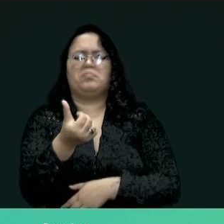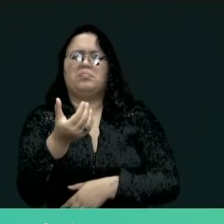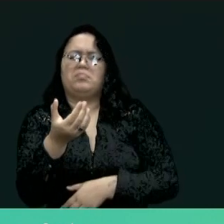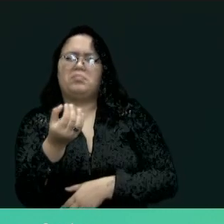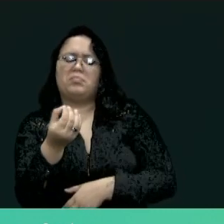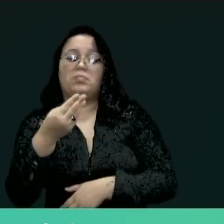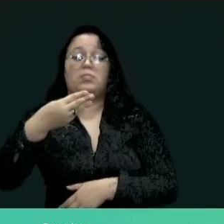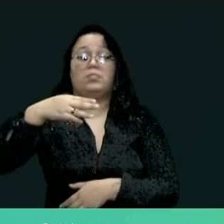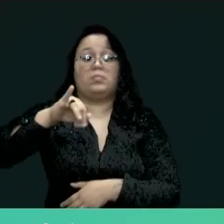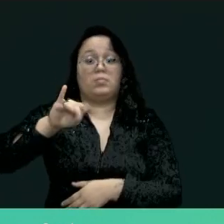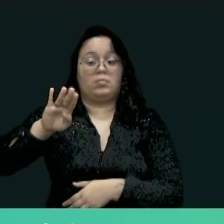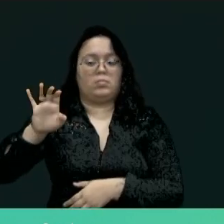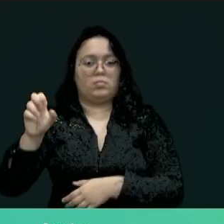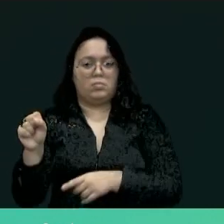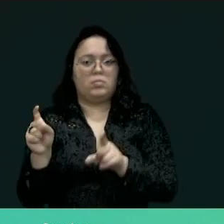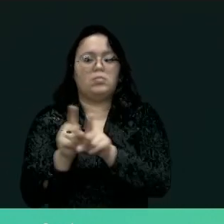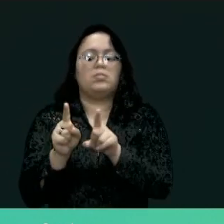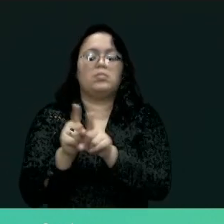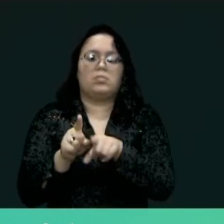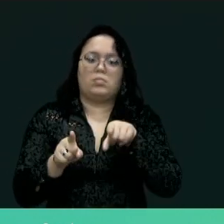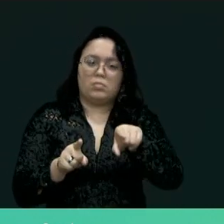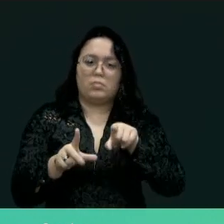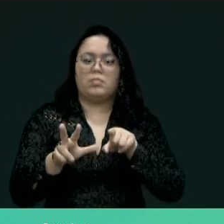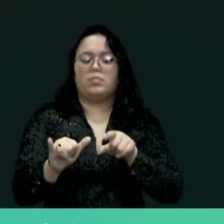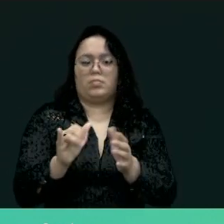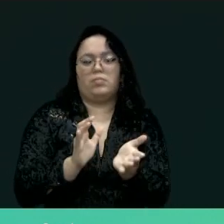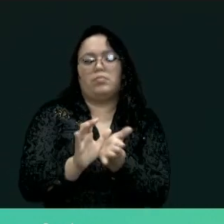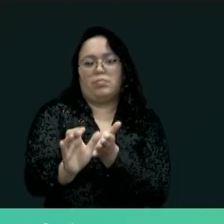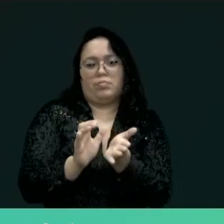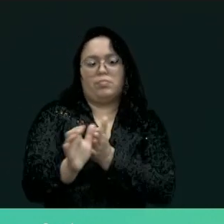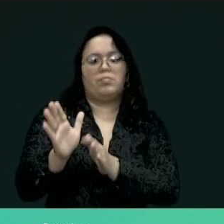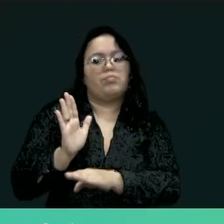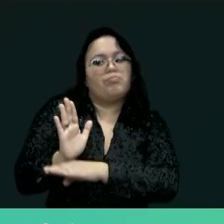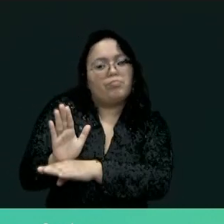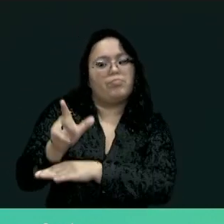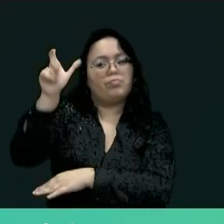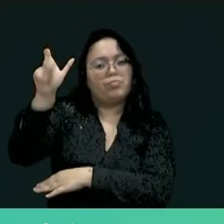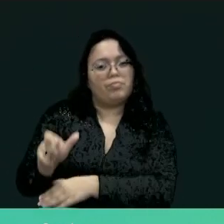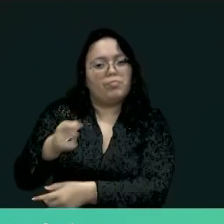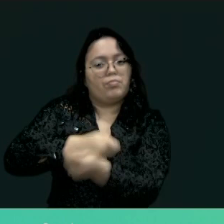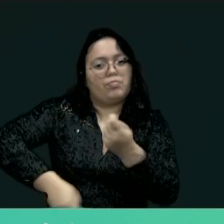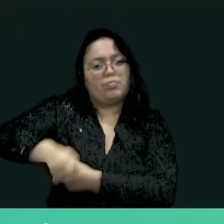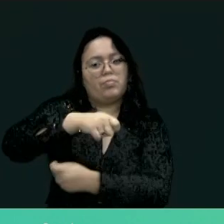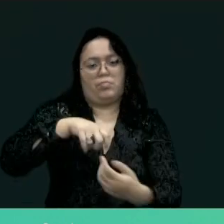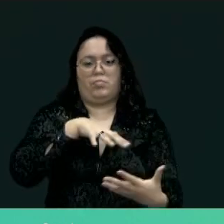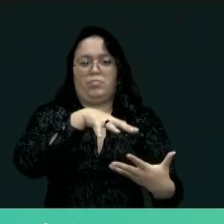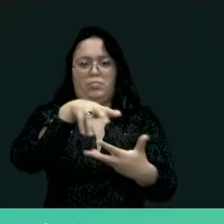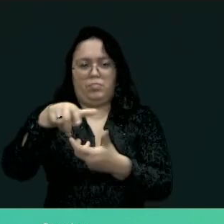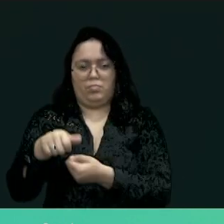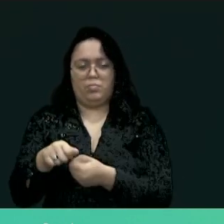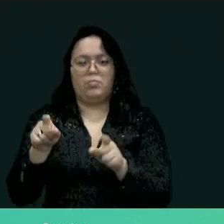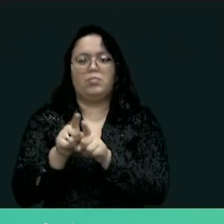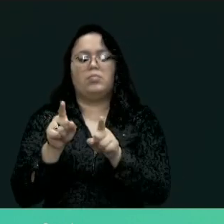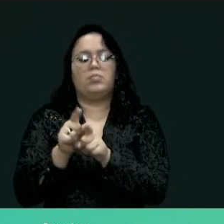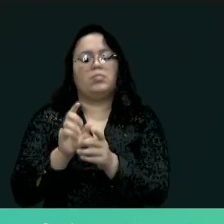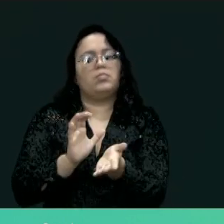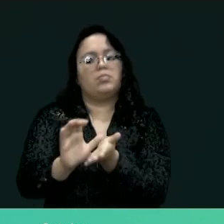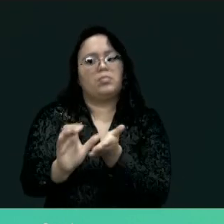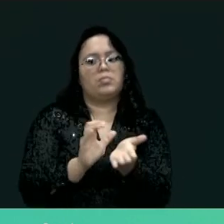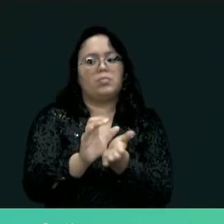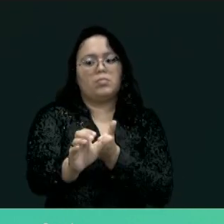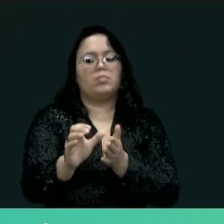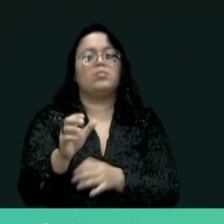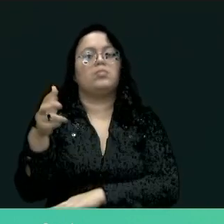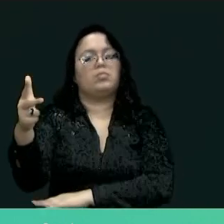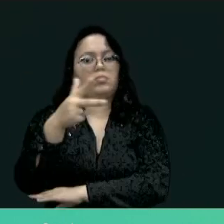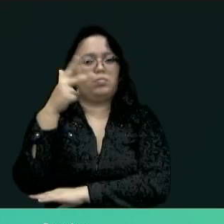70 bilhões de custo evitado. Essa será a contribuição do Brasil para a economia global com os investimentos em